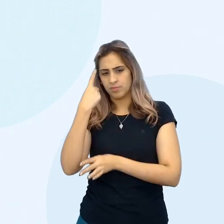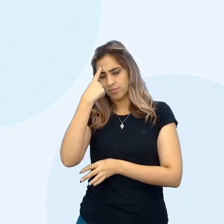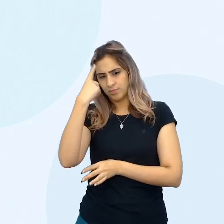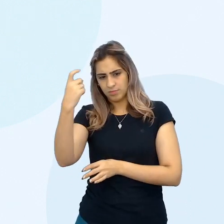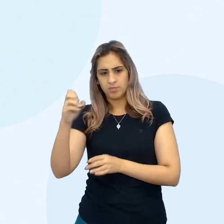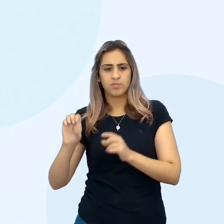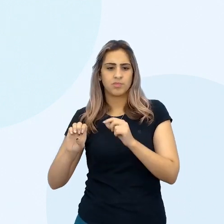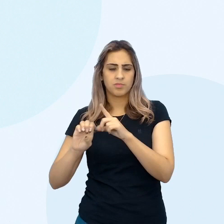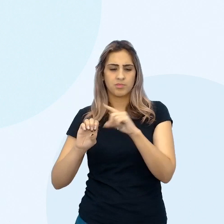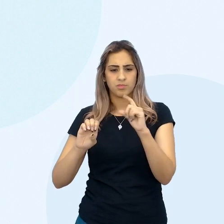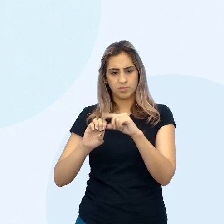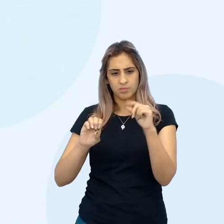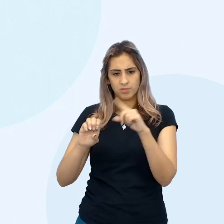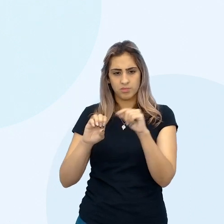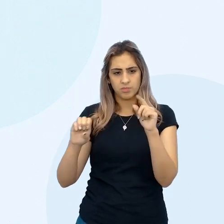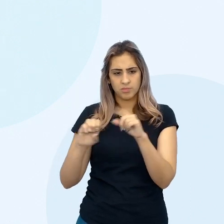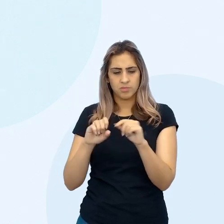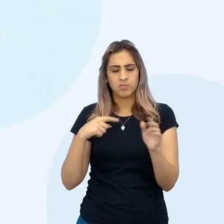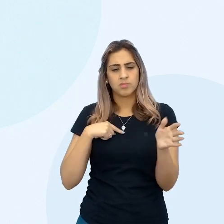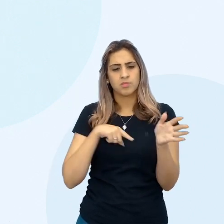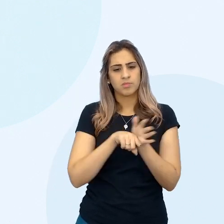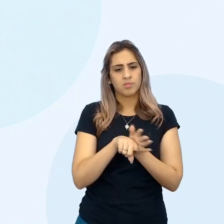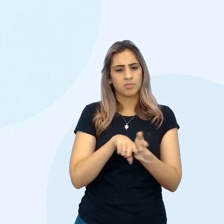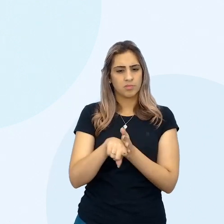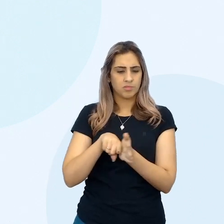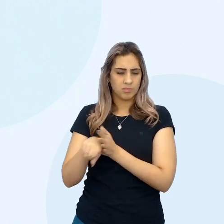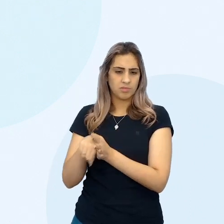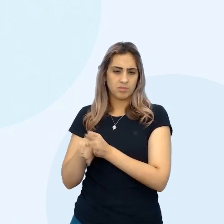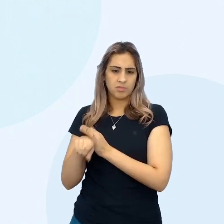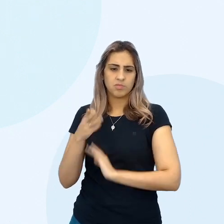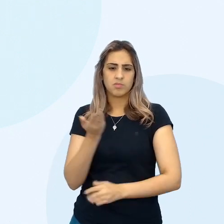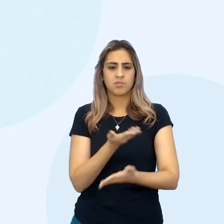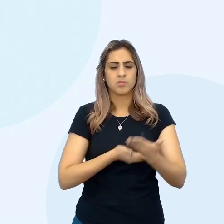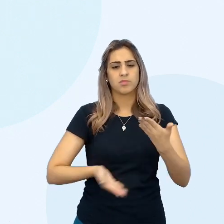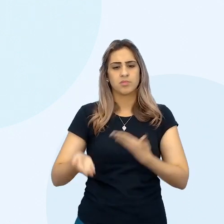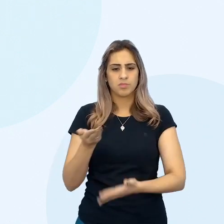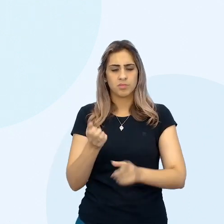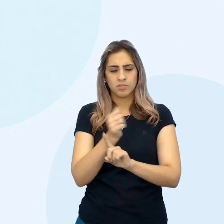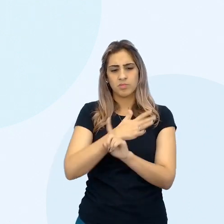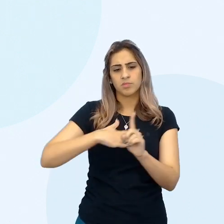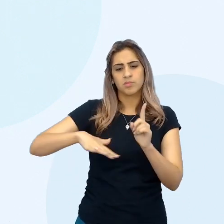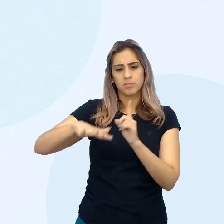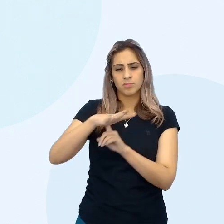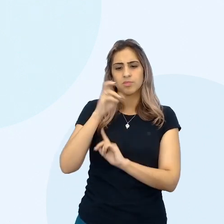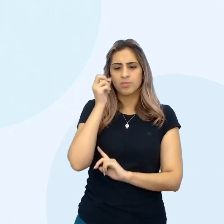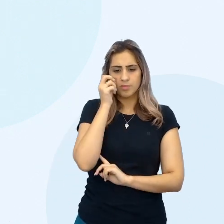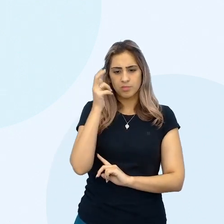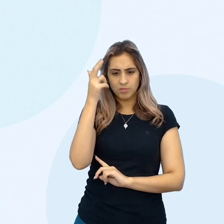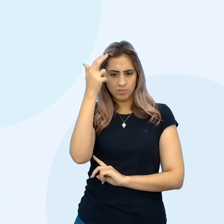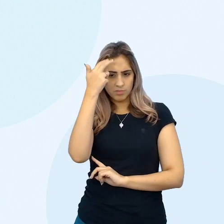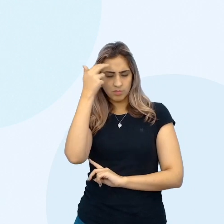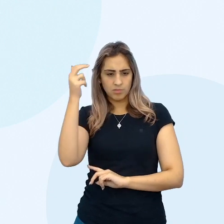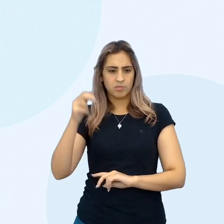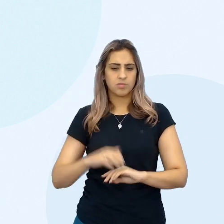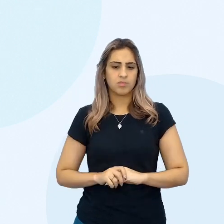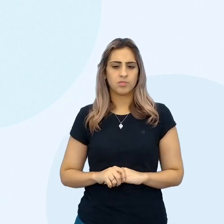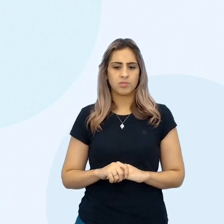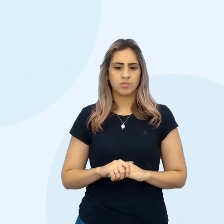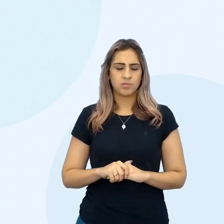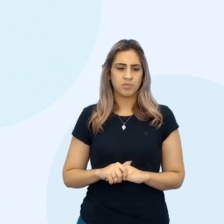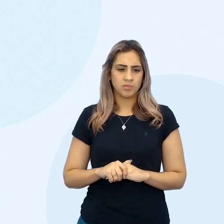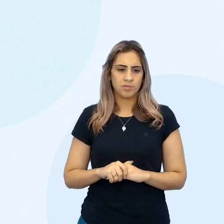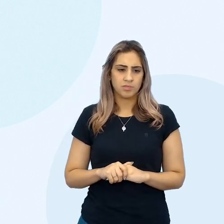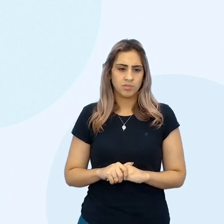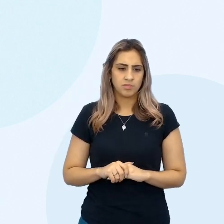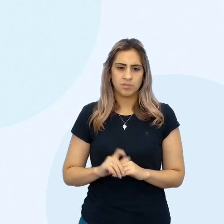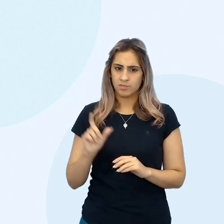que é a lampadinha, empreendedorismo, que é o aviãozinho, e mediação e intervenção sociocultural, ou